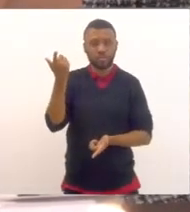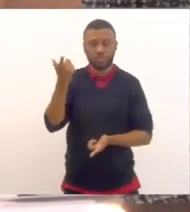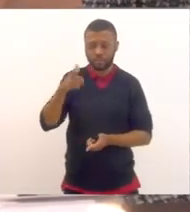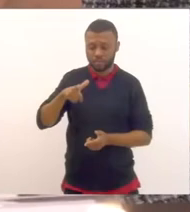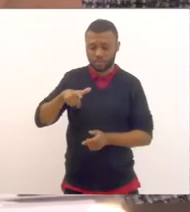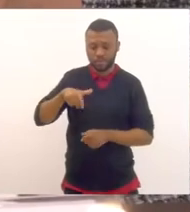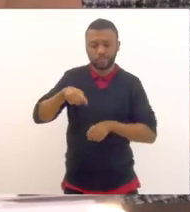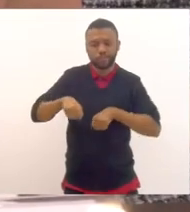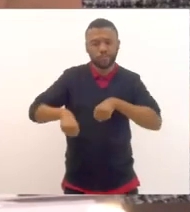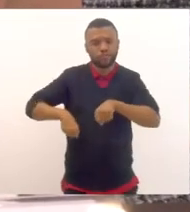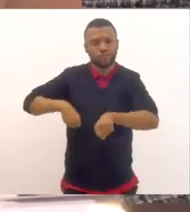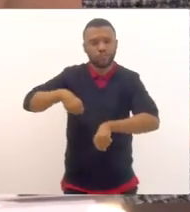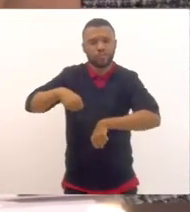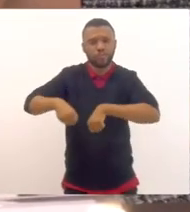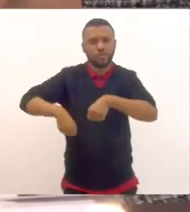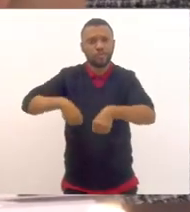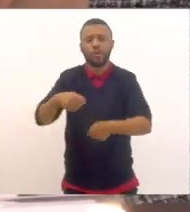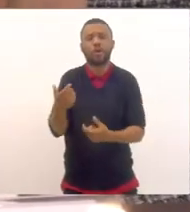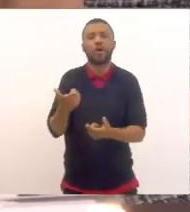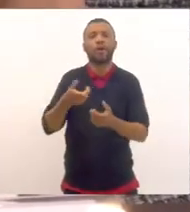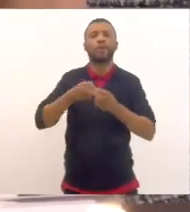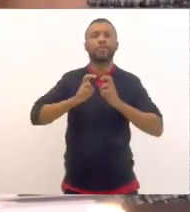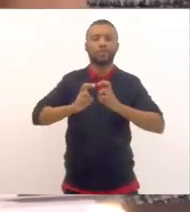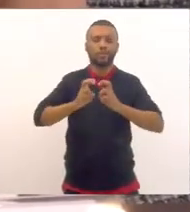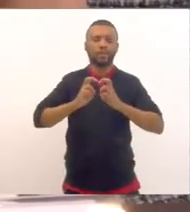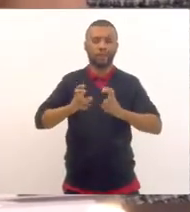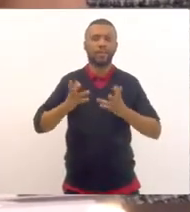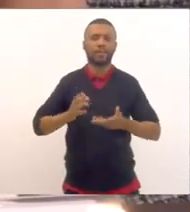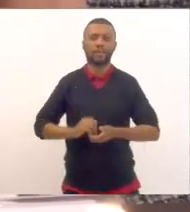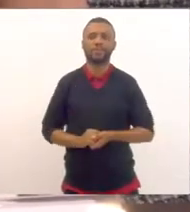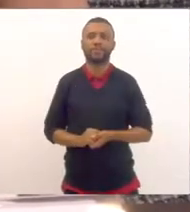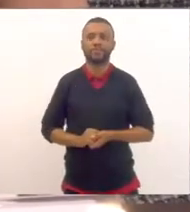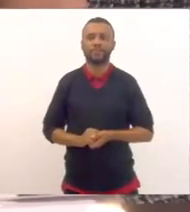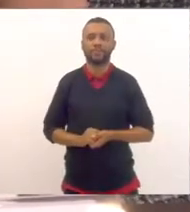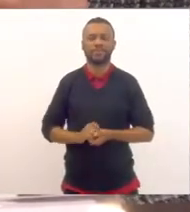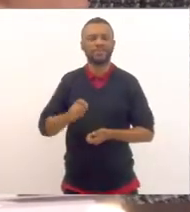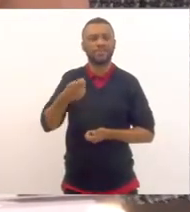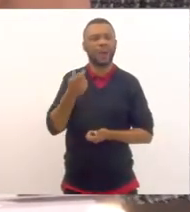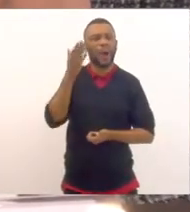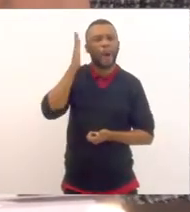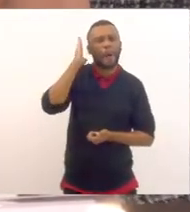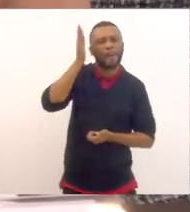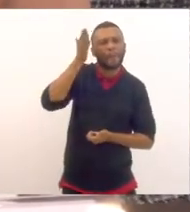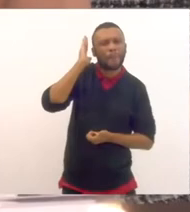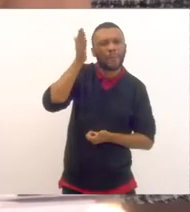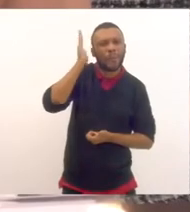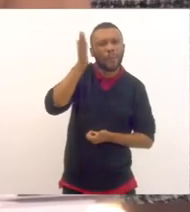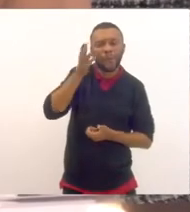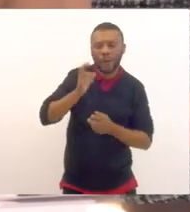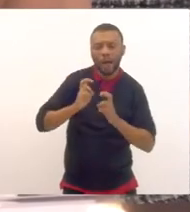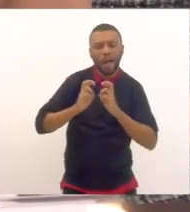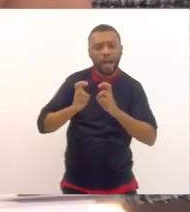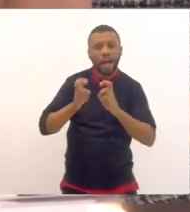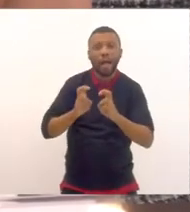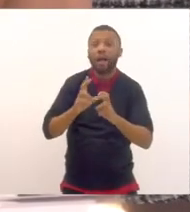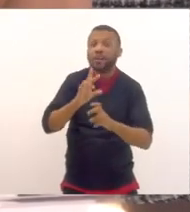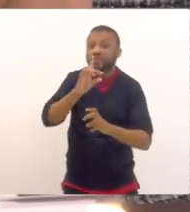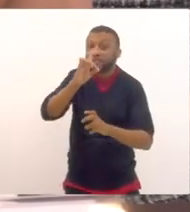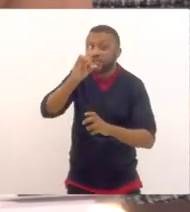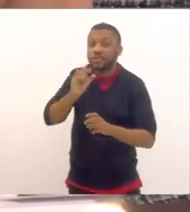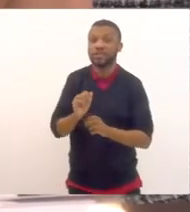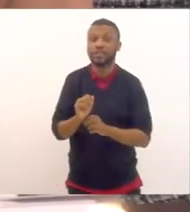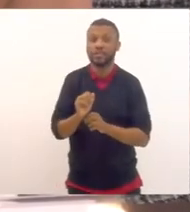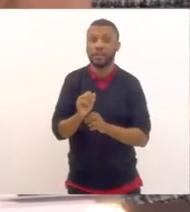transitando na linha do trem um burro transitando na linha do trem isso de dia